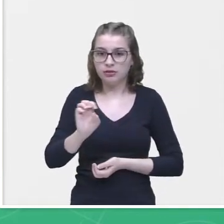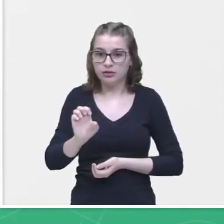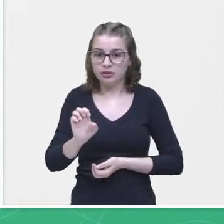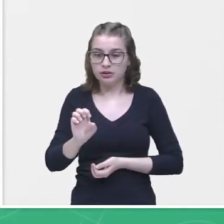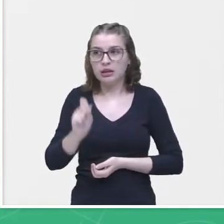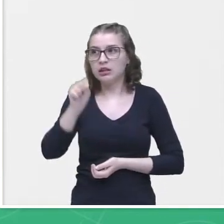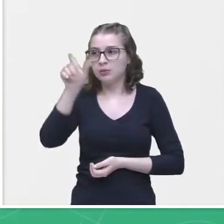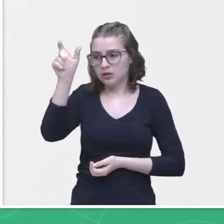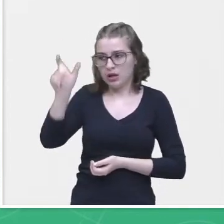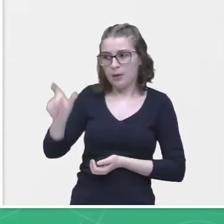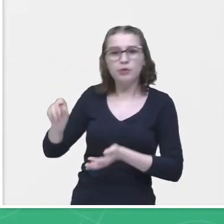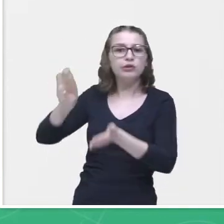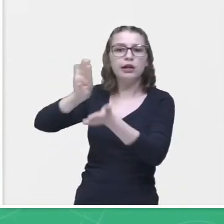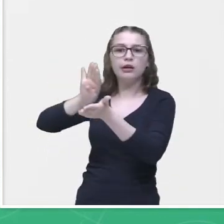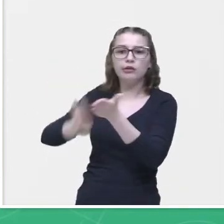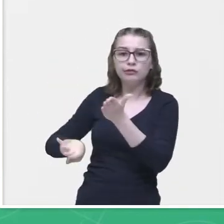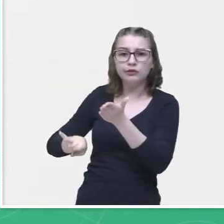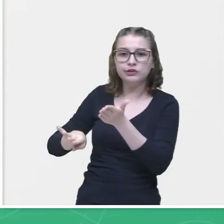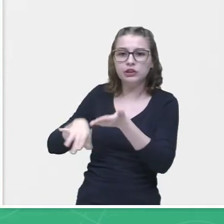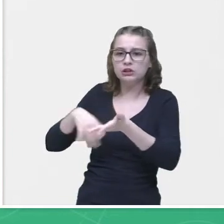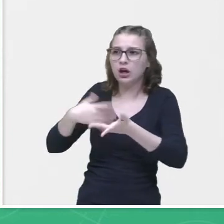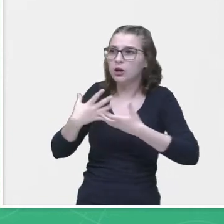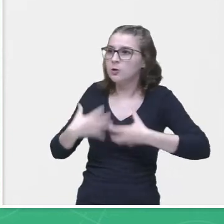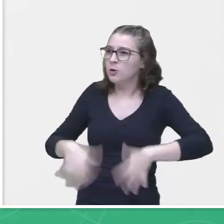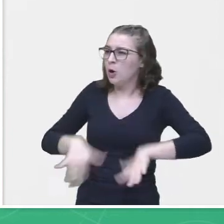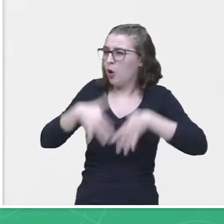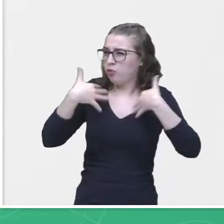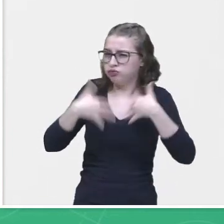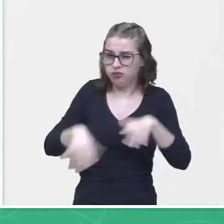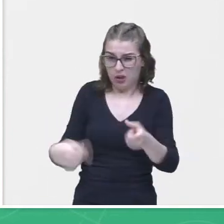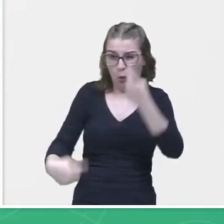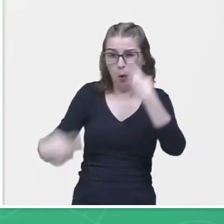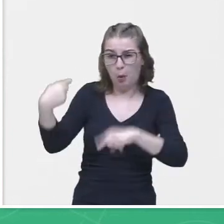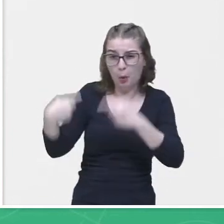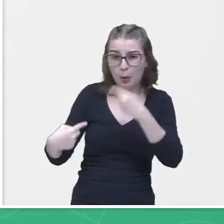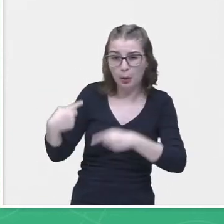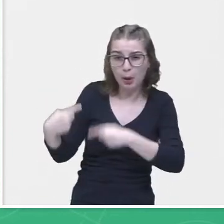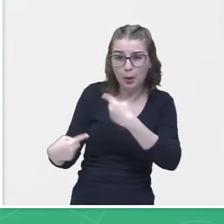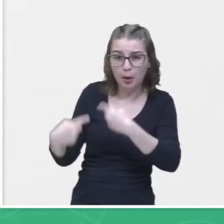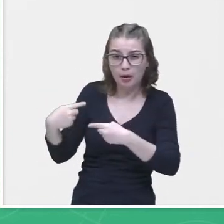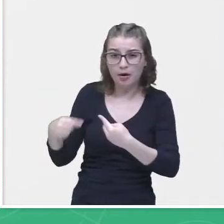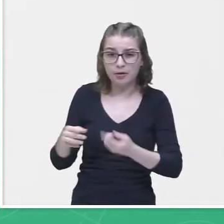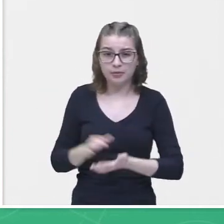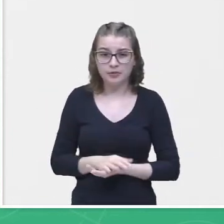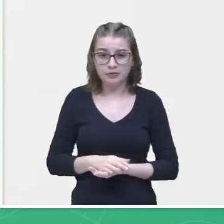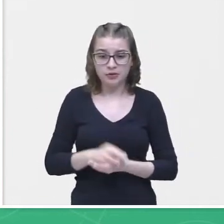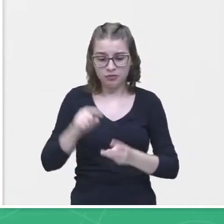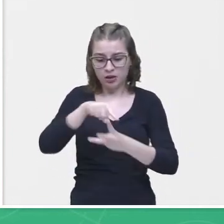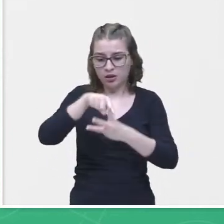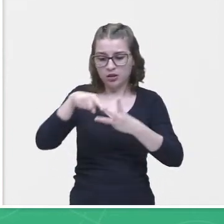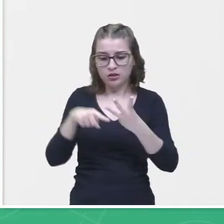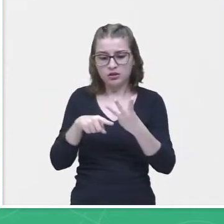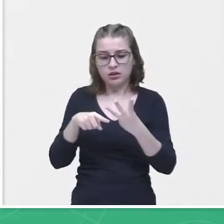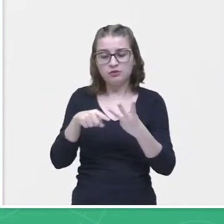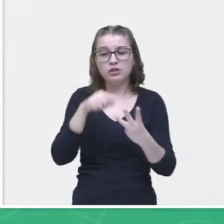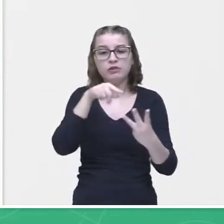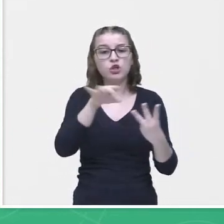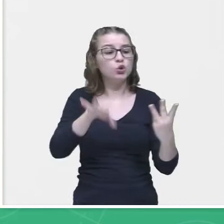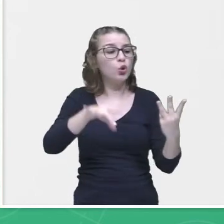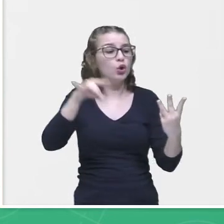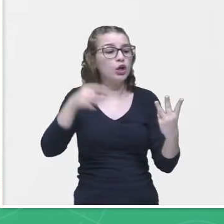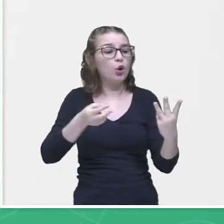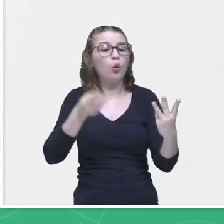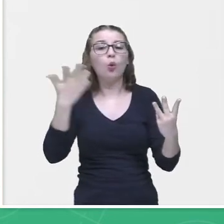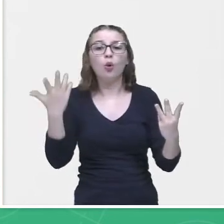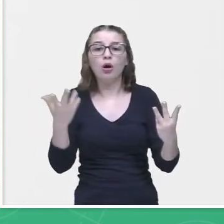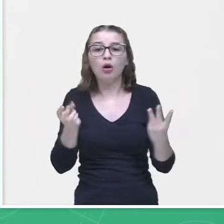de um participante já provoca uma discussão. A própria apresentação de 3 participantes para serem votados e